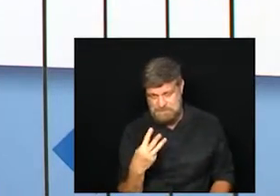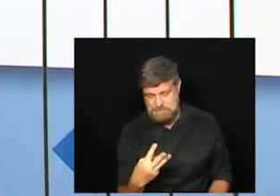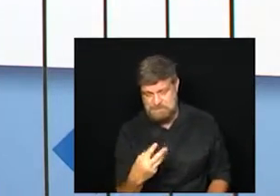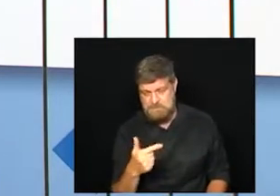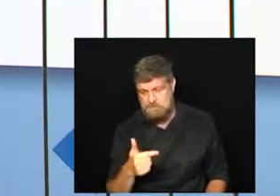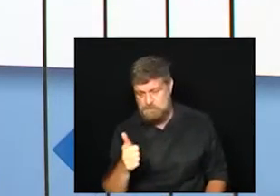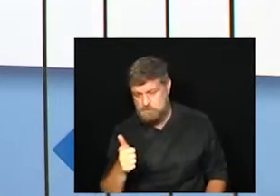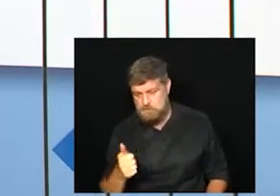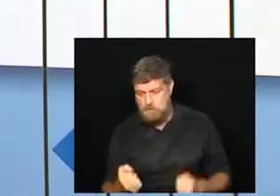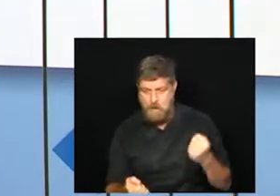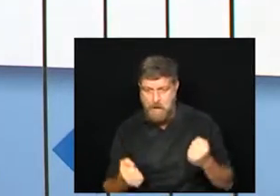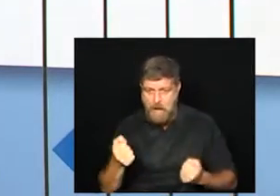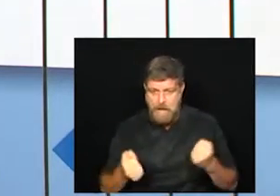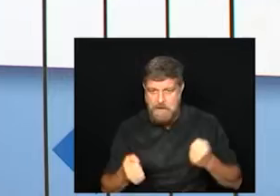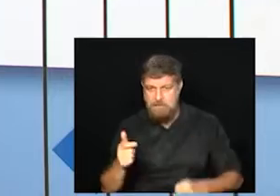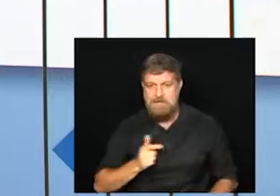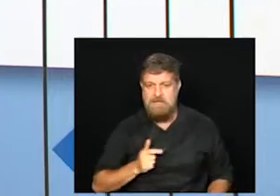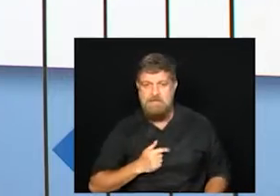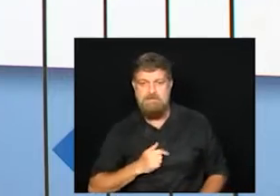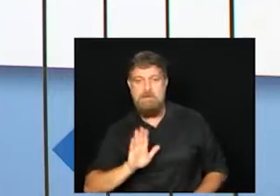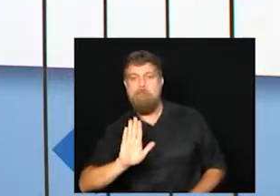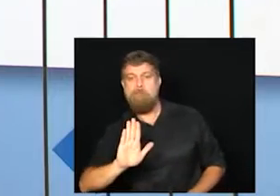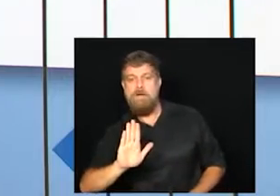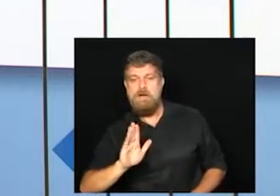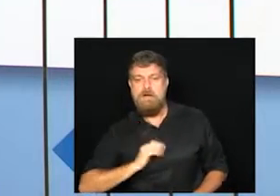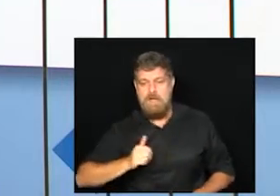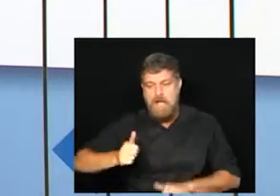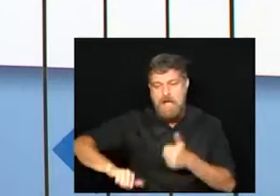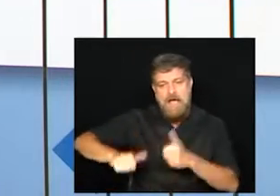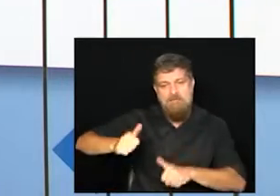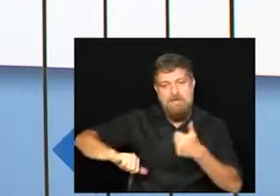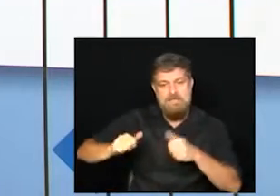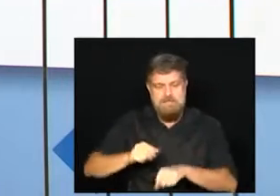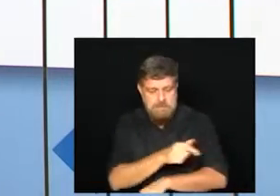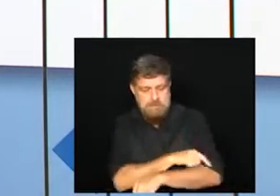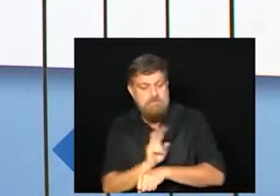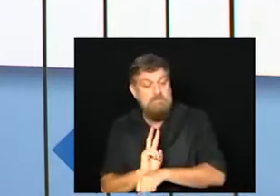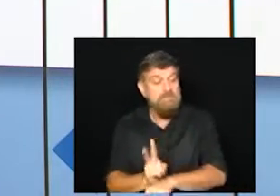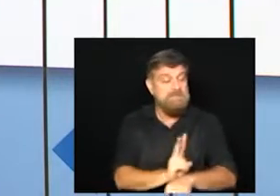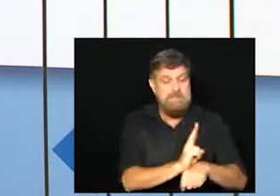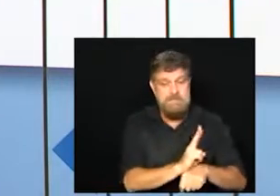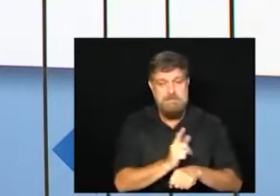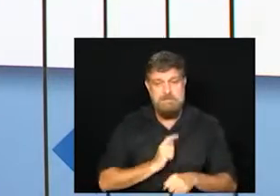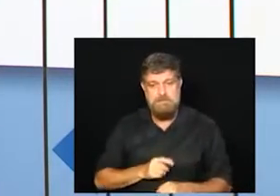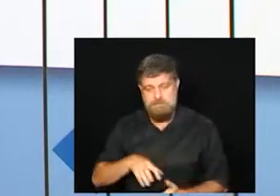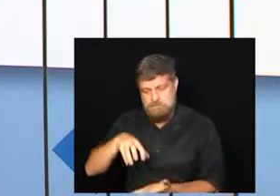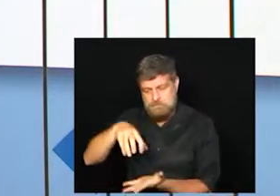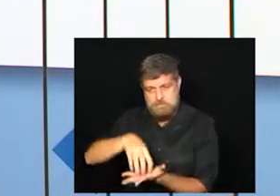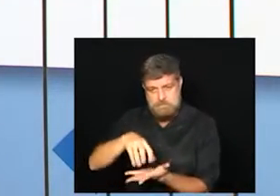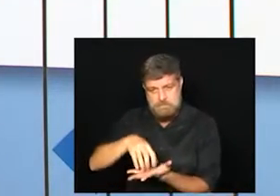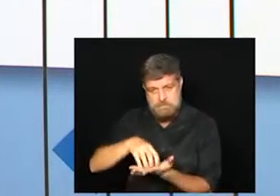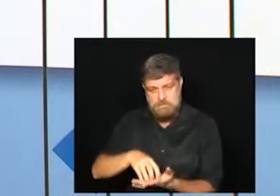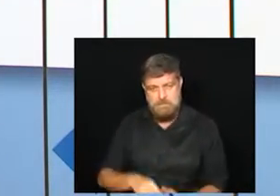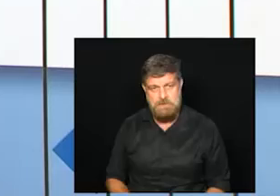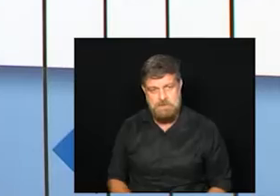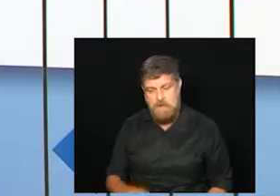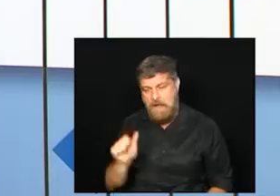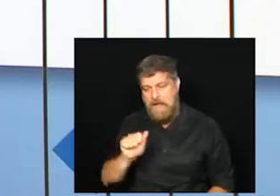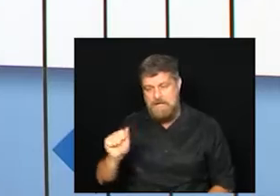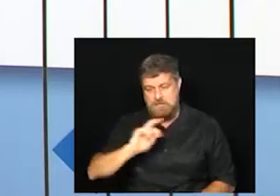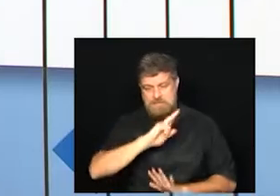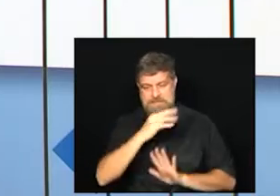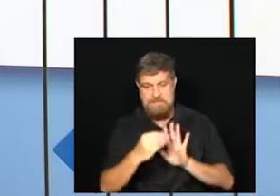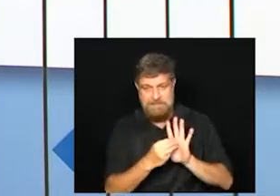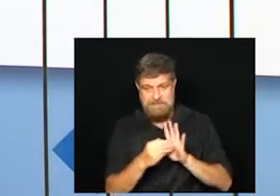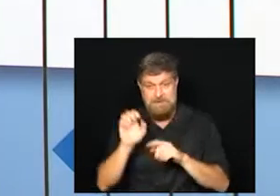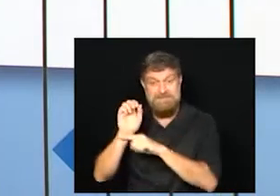75.321 veículos que passaram por esses 42 pontos de fiscalização montados pela Agência Ambiental em todo o estado de